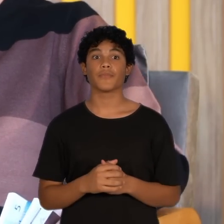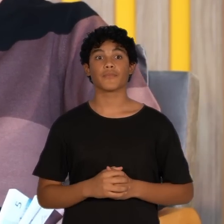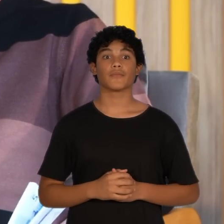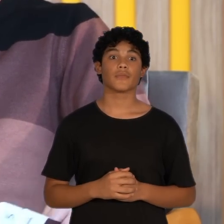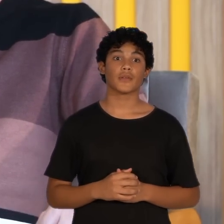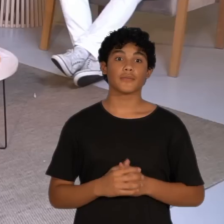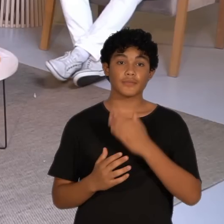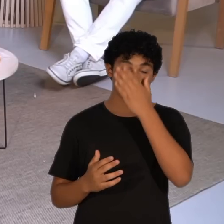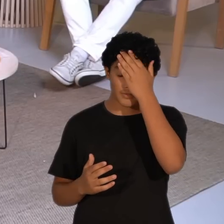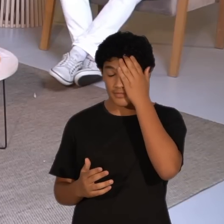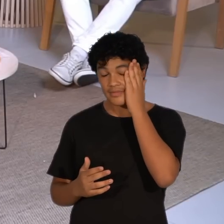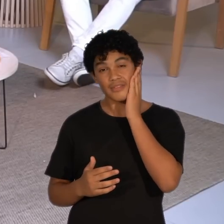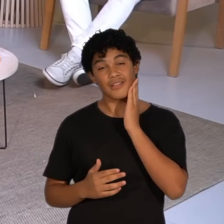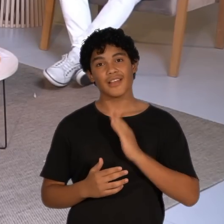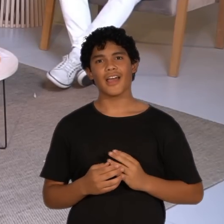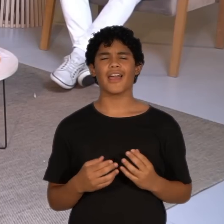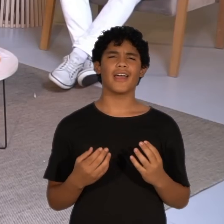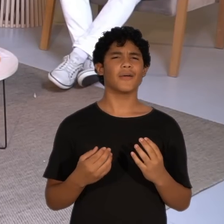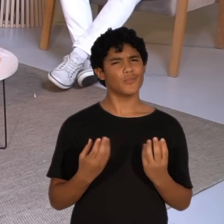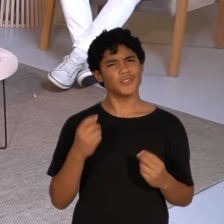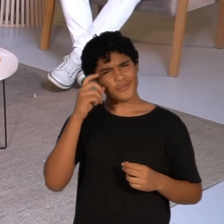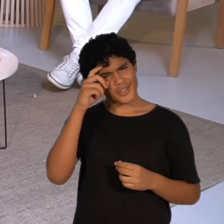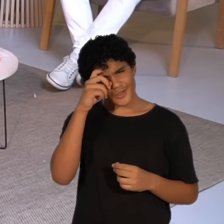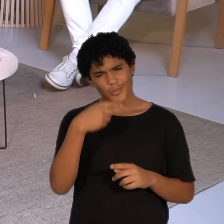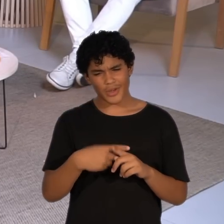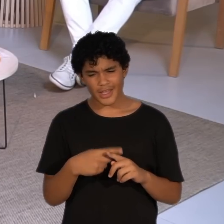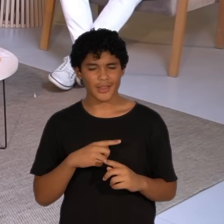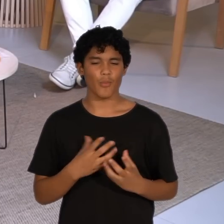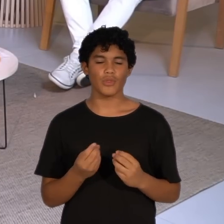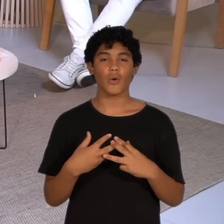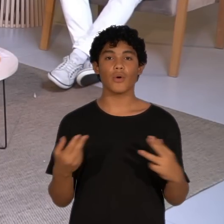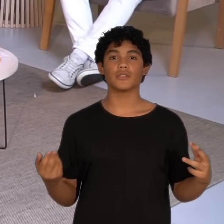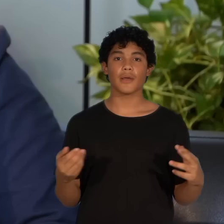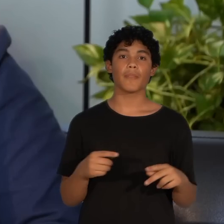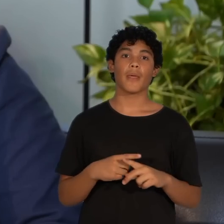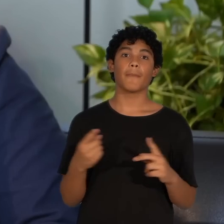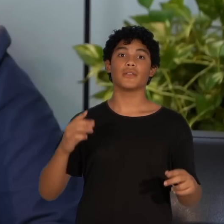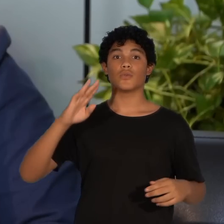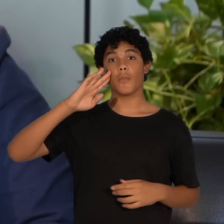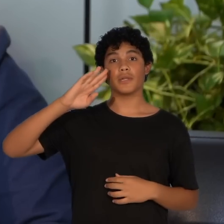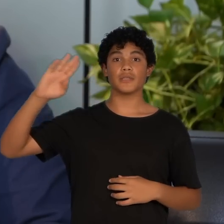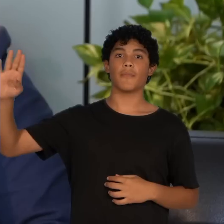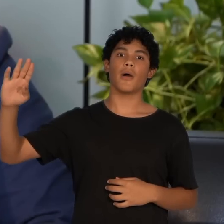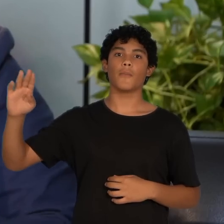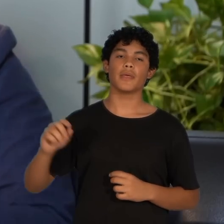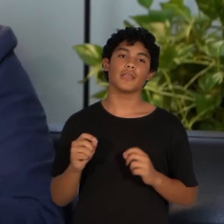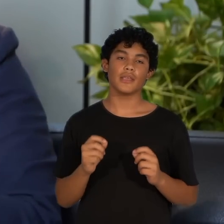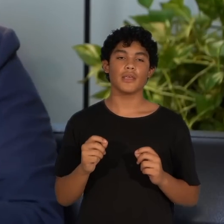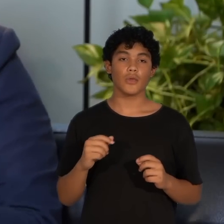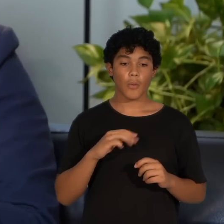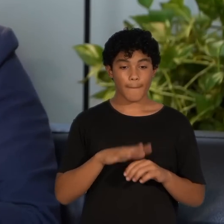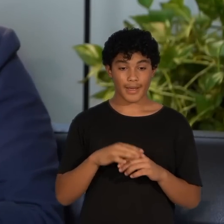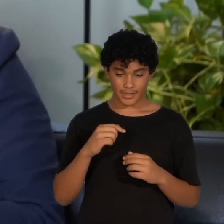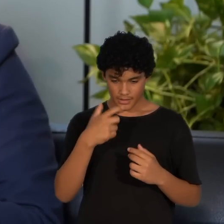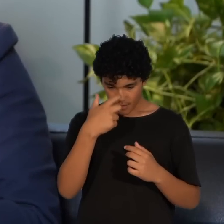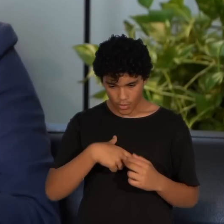pessoal que está nos acompanhando. É difícil que sai impossível, né? Tanta riqueza, tanto conteúdo aqui. Mas o fato é o seguinte, né? O que me chama a atenção,